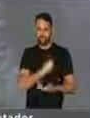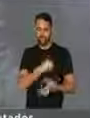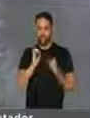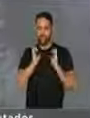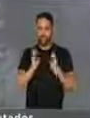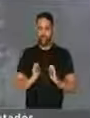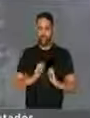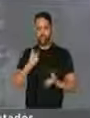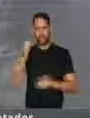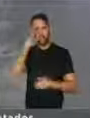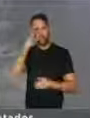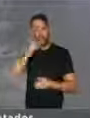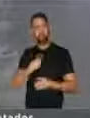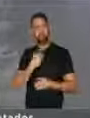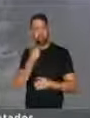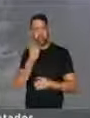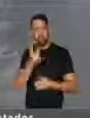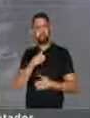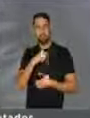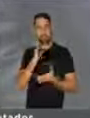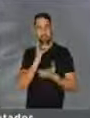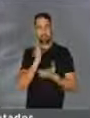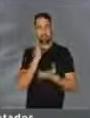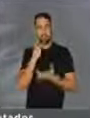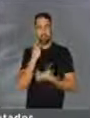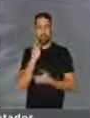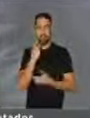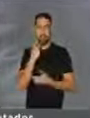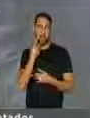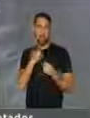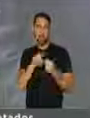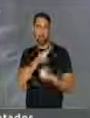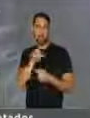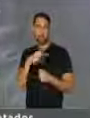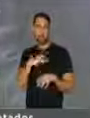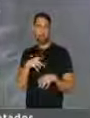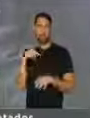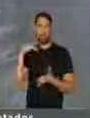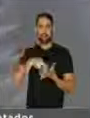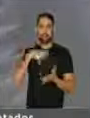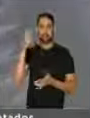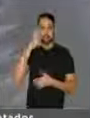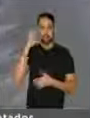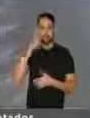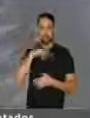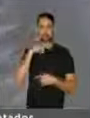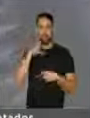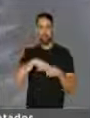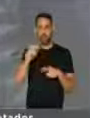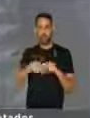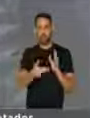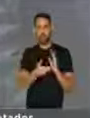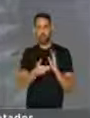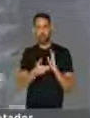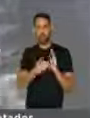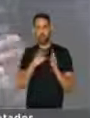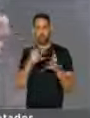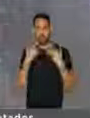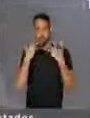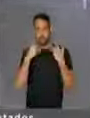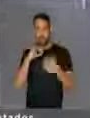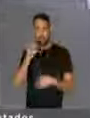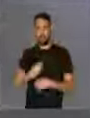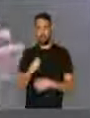história, o coloca como os grandes nomes que já ocuparam a tribuna, que já ocuparam assento aqui nessa casa. Eu tenho a